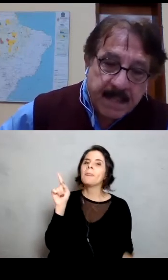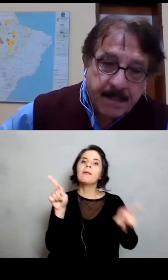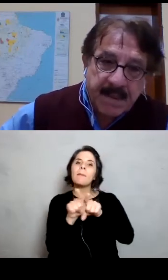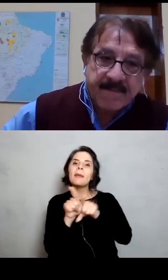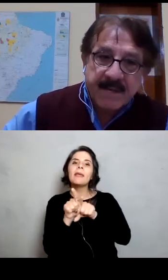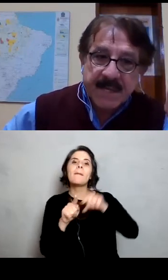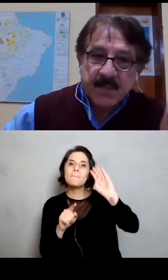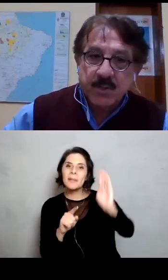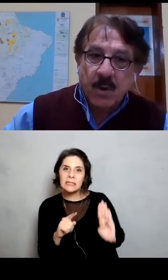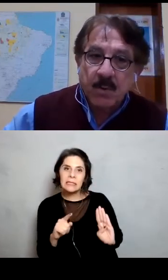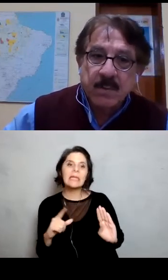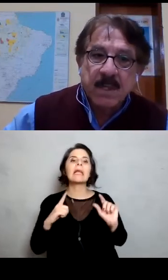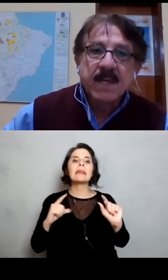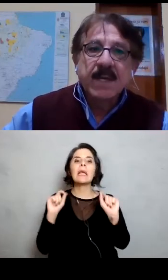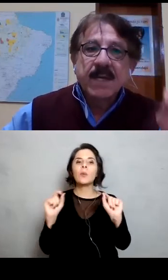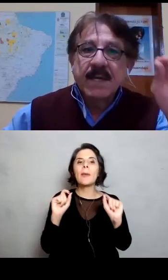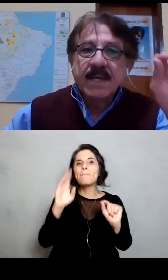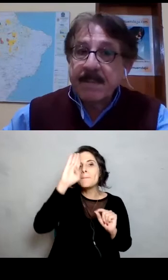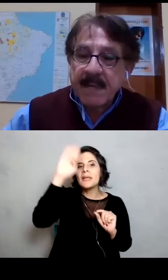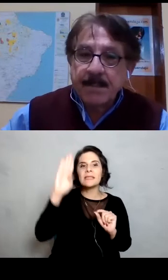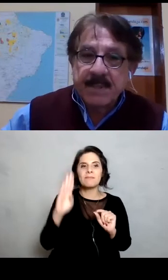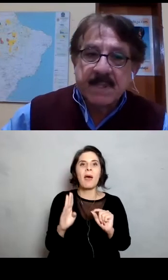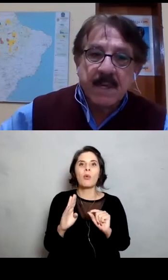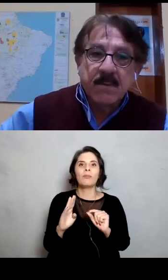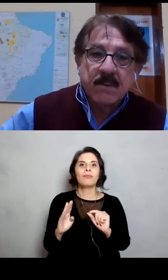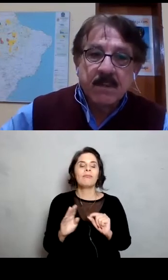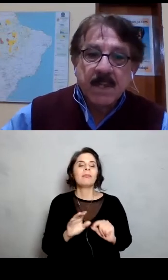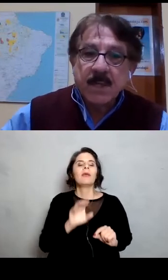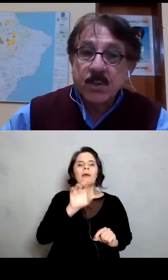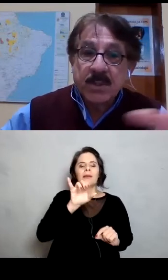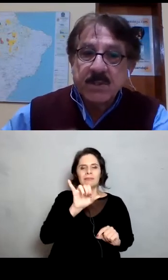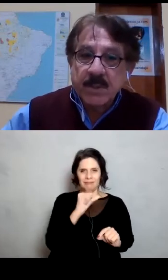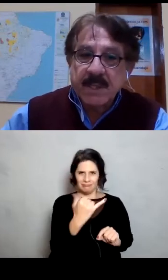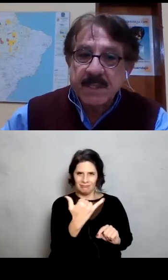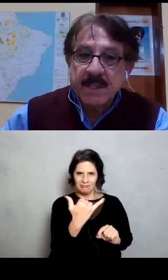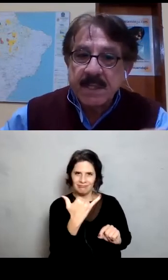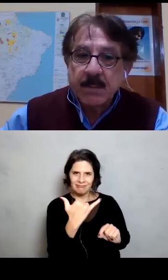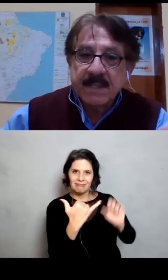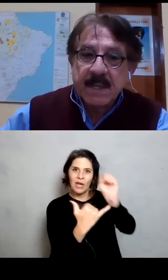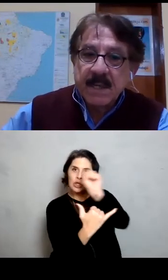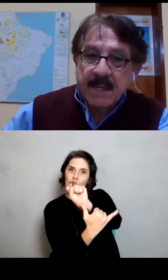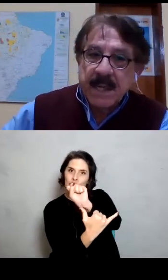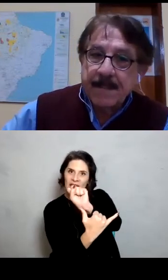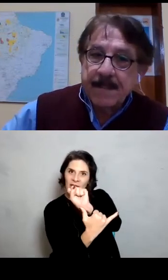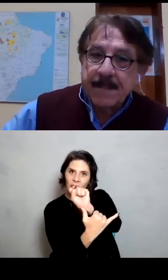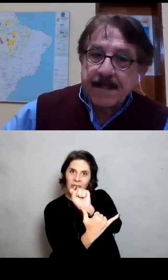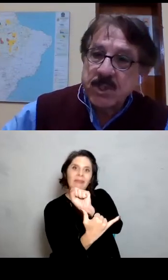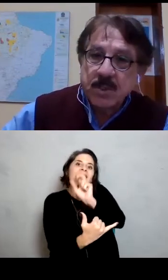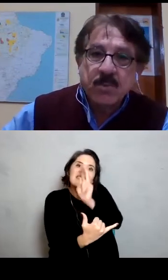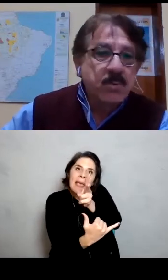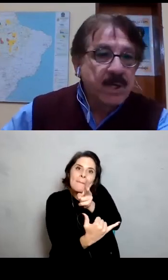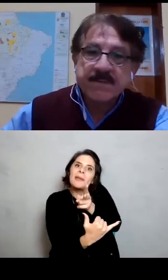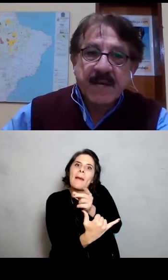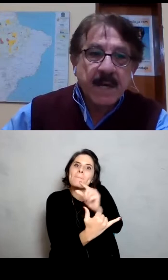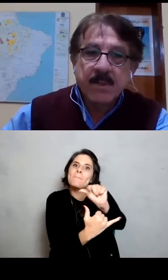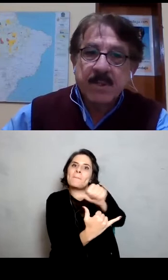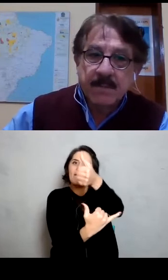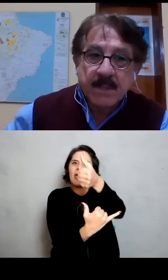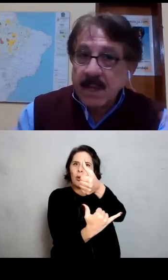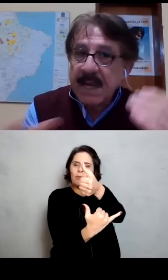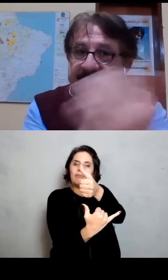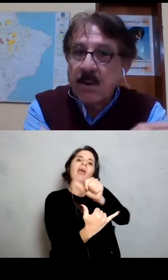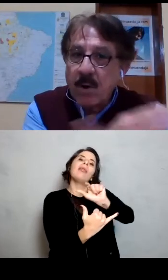o elemento da primeira frase, que é sol, na primeira posição. Em todas as outras línguas, ele é precedido do advérbio e